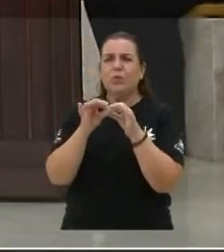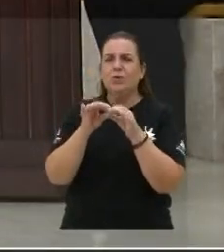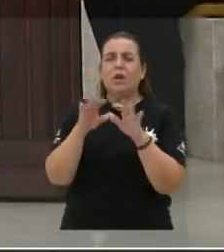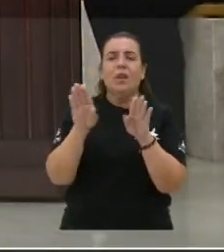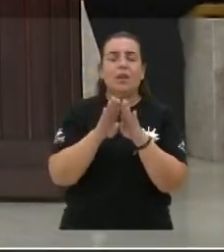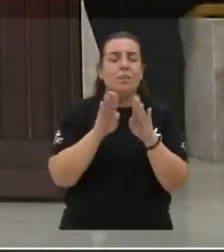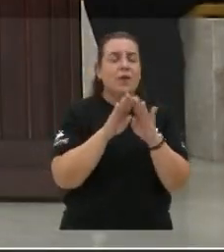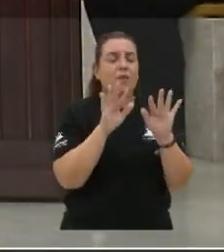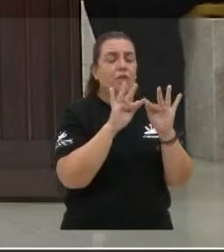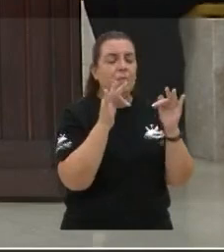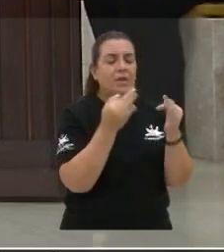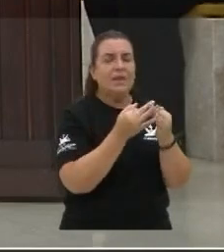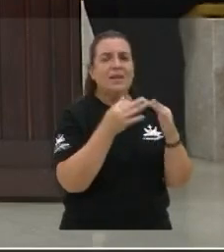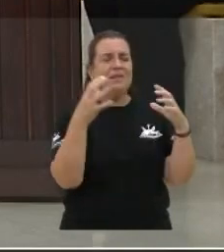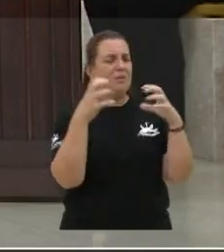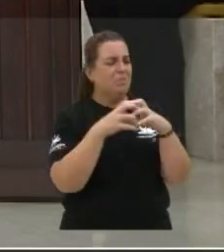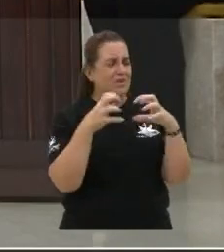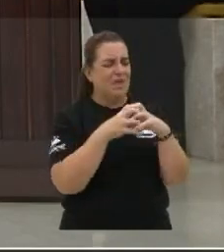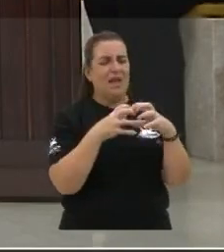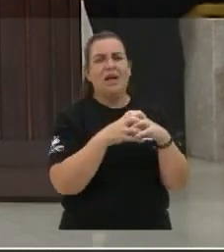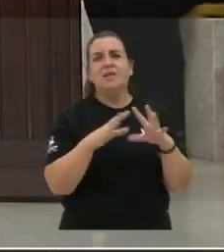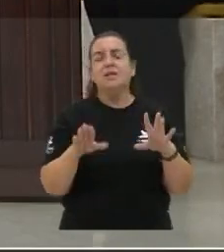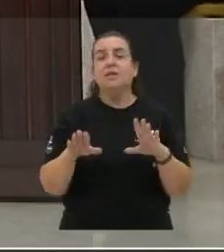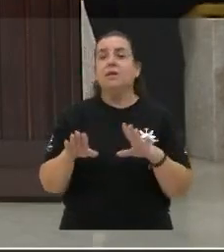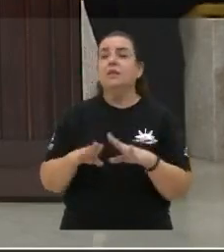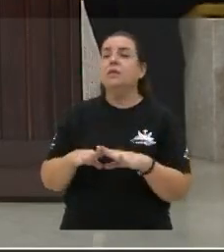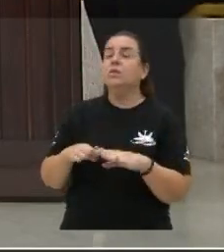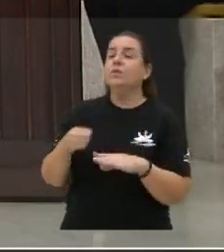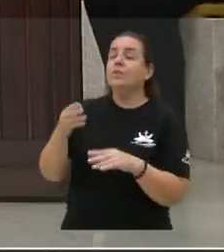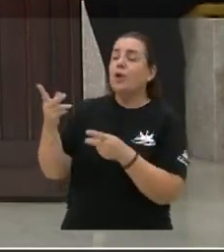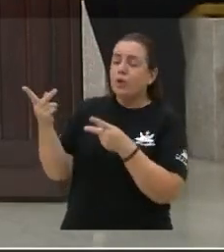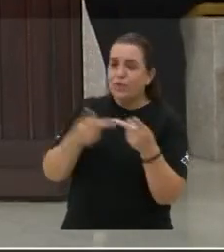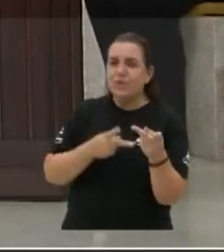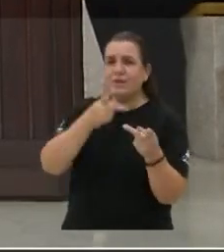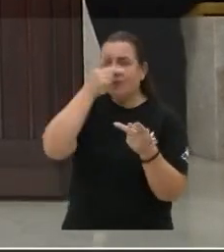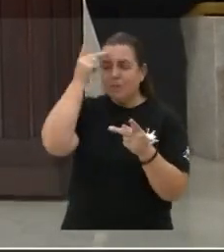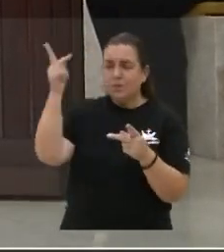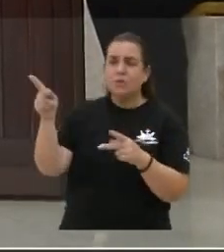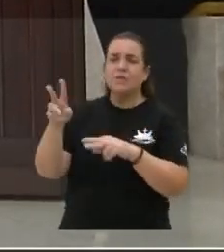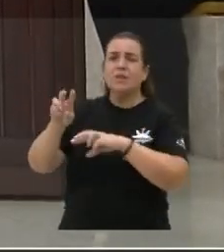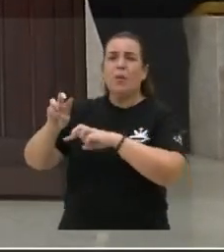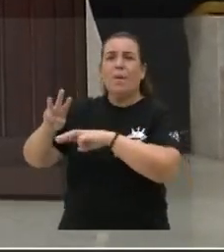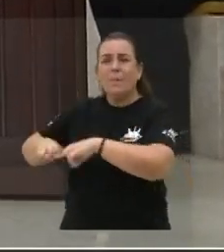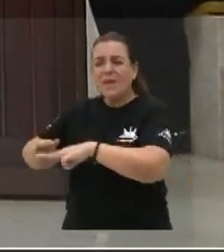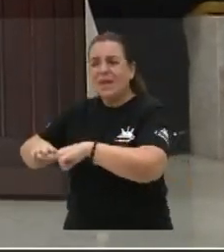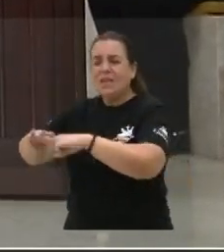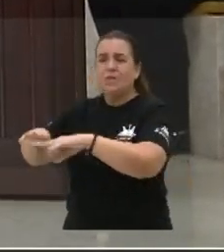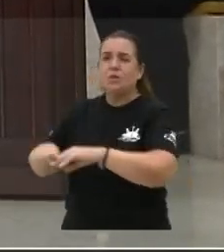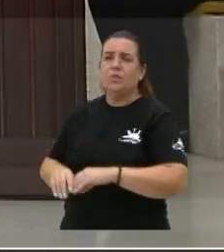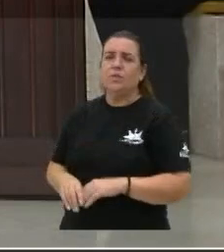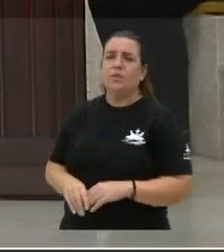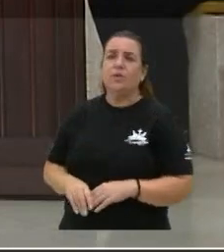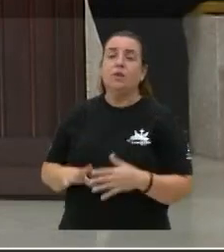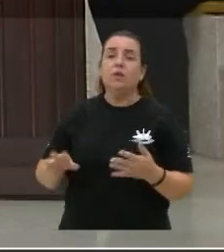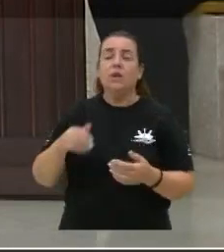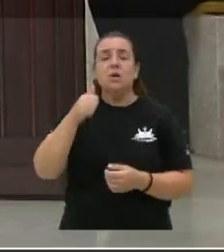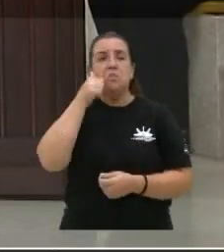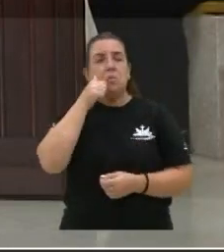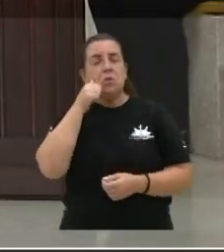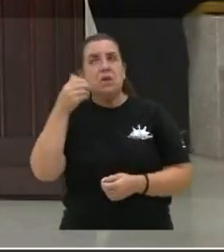magoados. Nossa Senhora, e eu dizia, visite os encarcerados. E de repente liga aquela